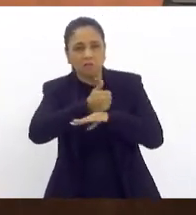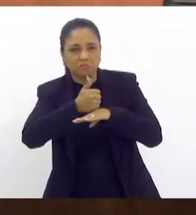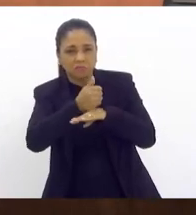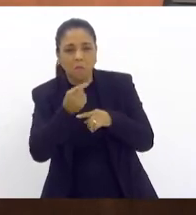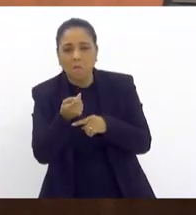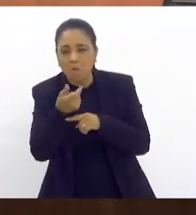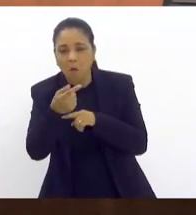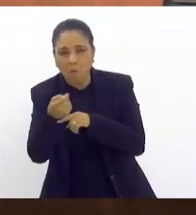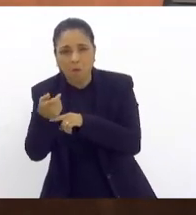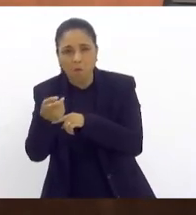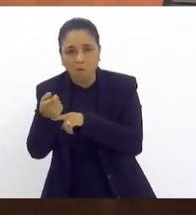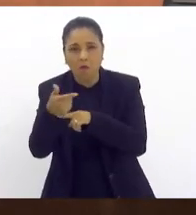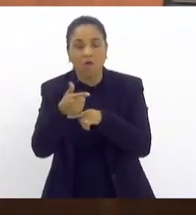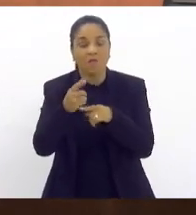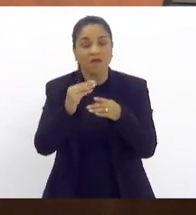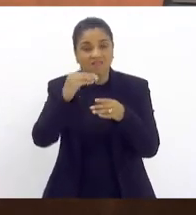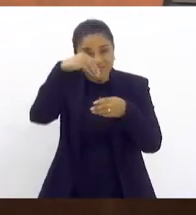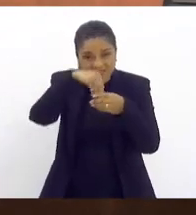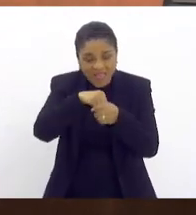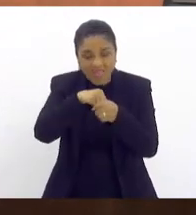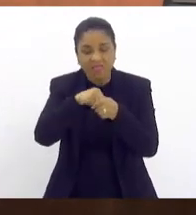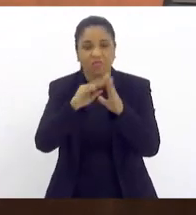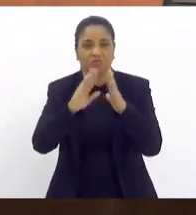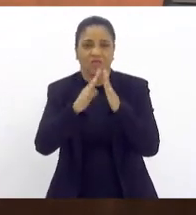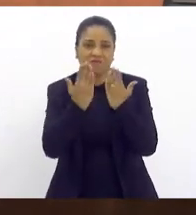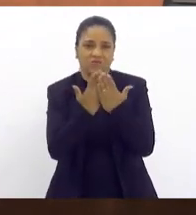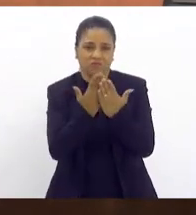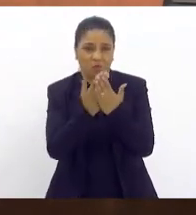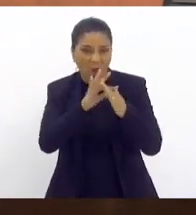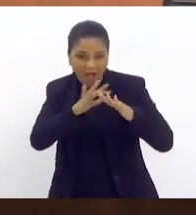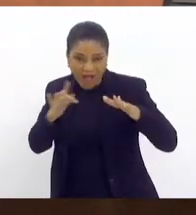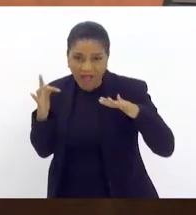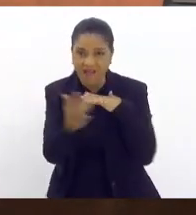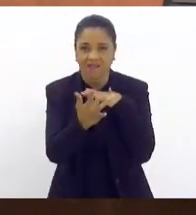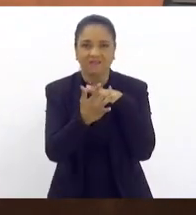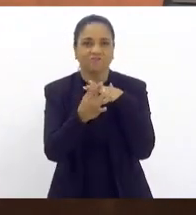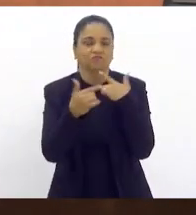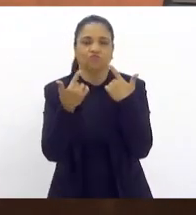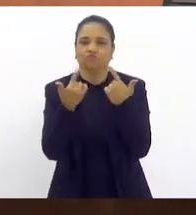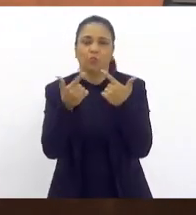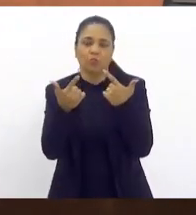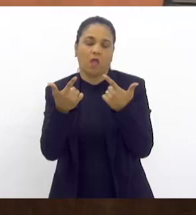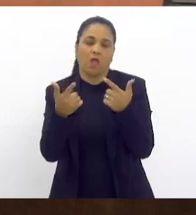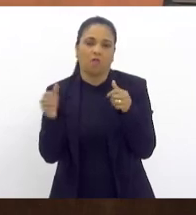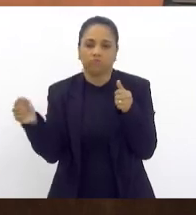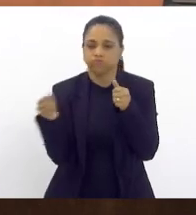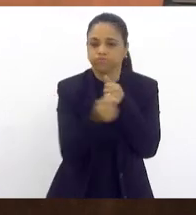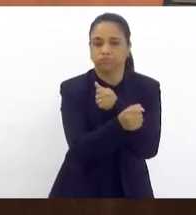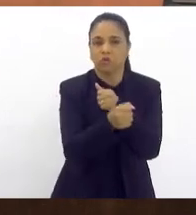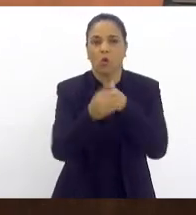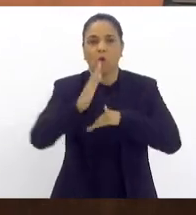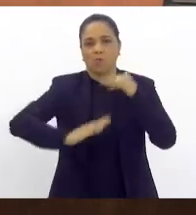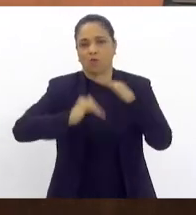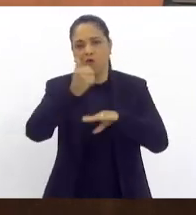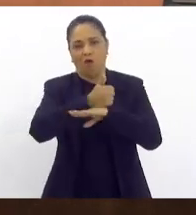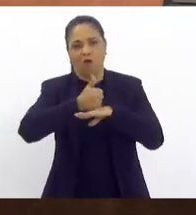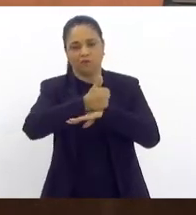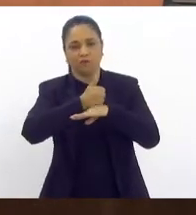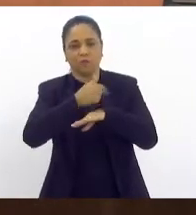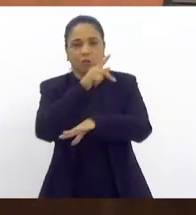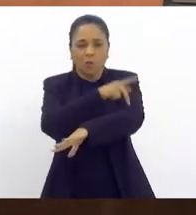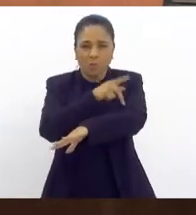conseguimos ter nas redes de ensino realmente a incorporação desses profissionais em todo o projeto político